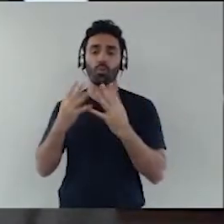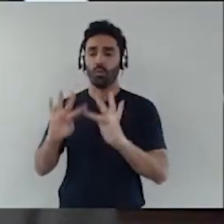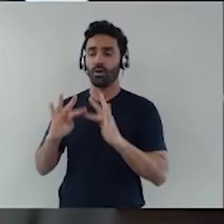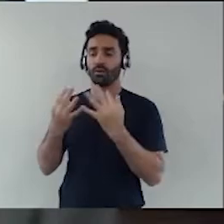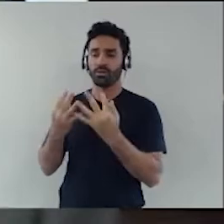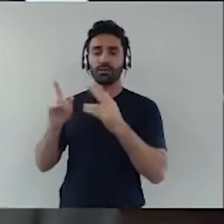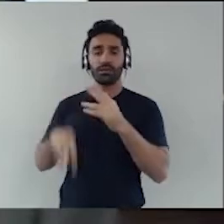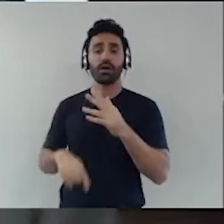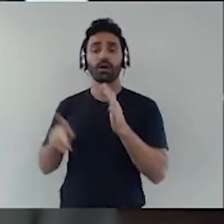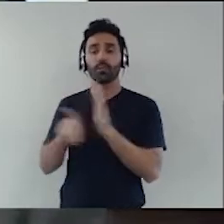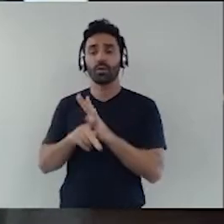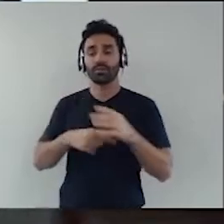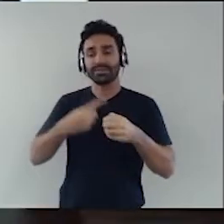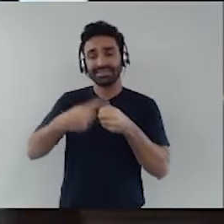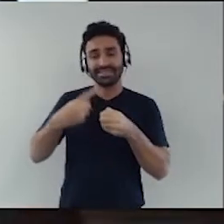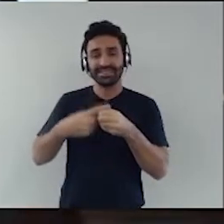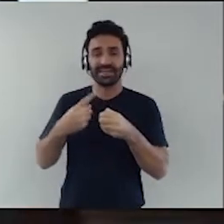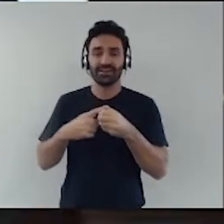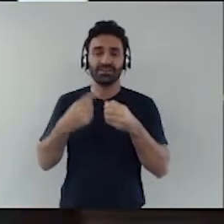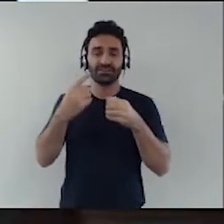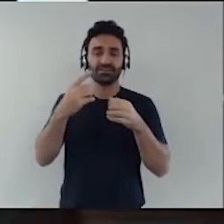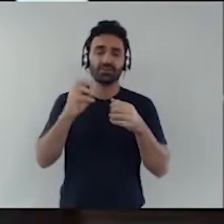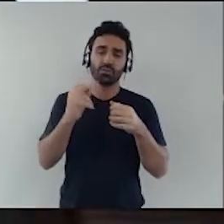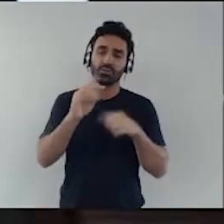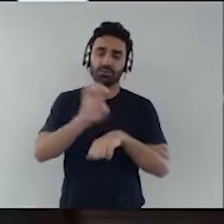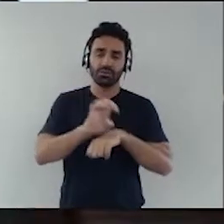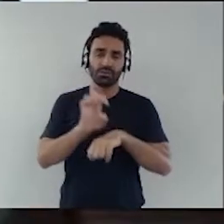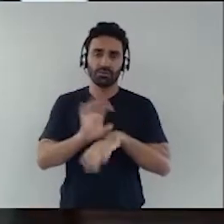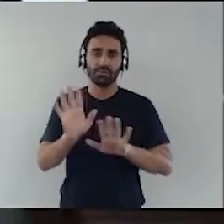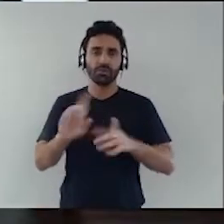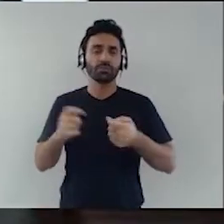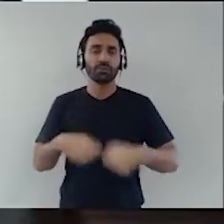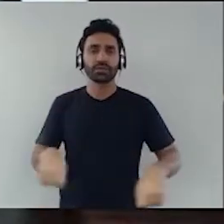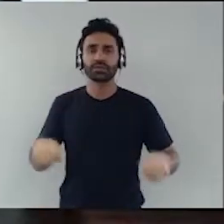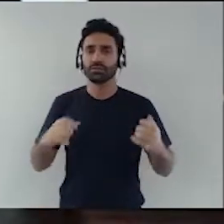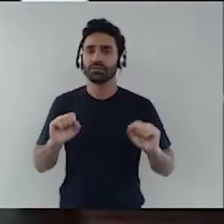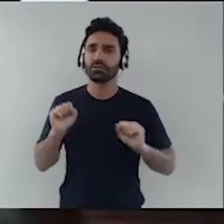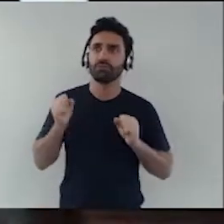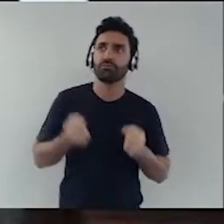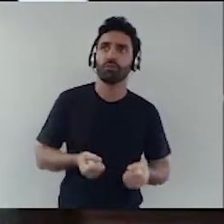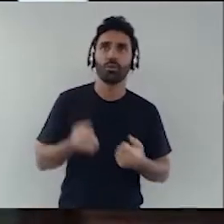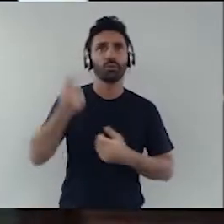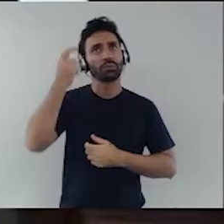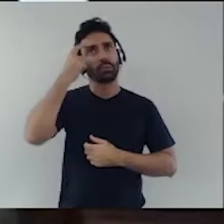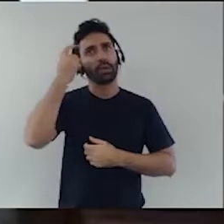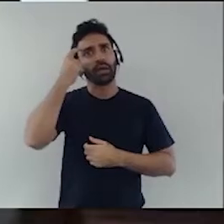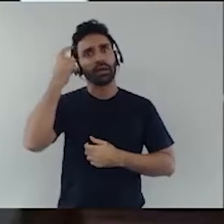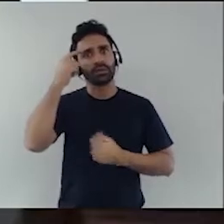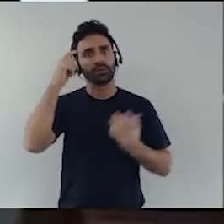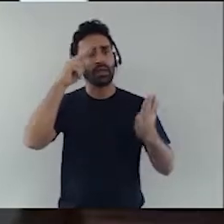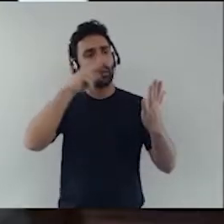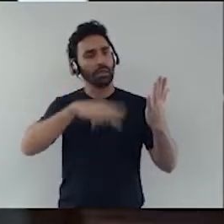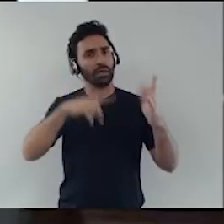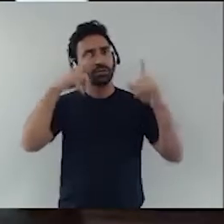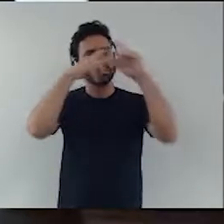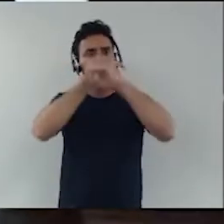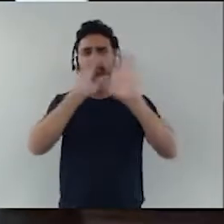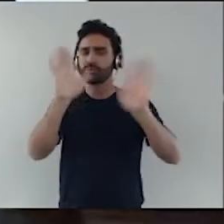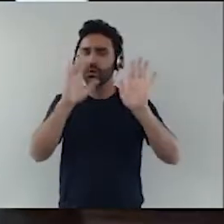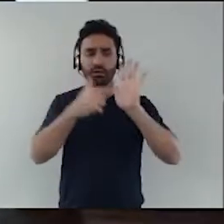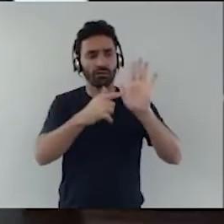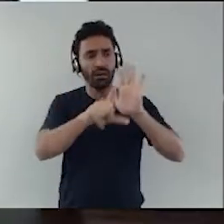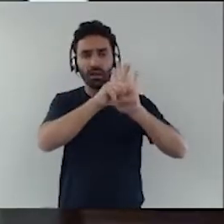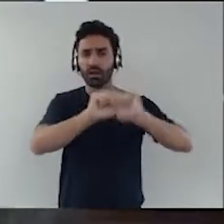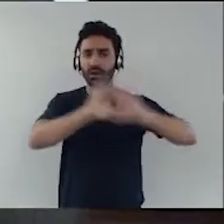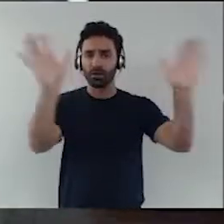autoridade local. Não há necessidade de grande esforço de hermenêutica para isso. A norma é muito clara. E uma